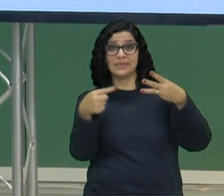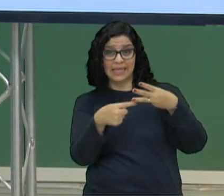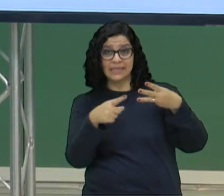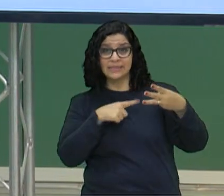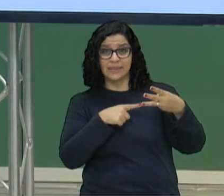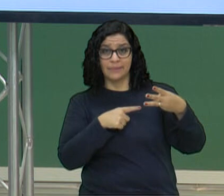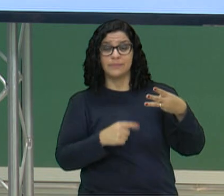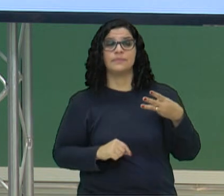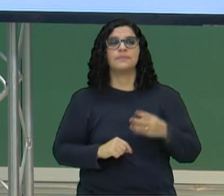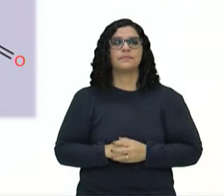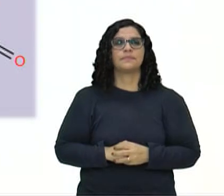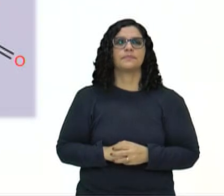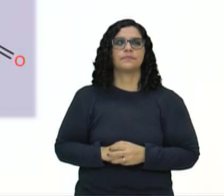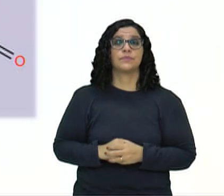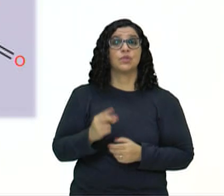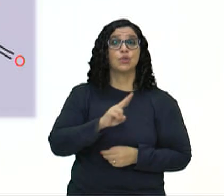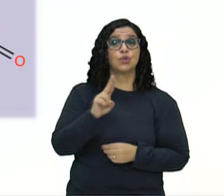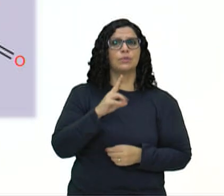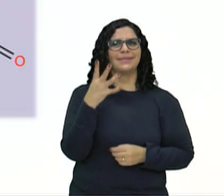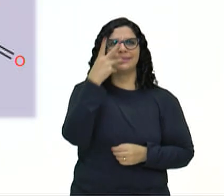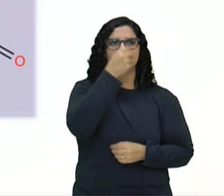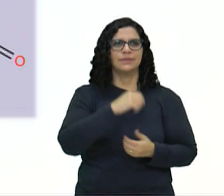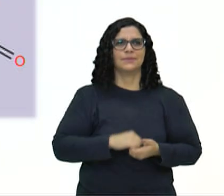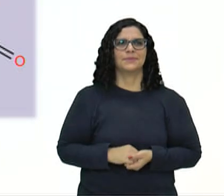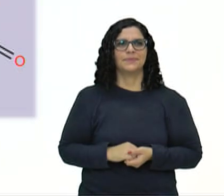transportadores de hidrogênio. Olha só que nomes lindos.